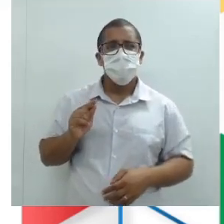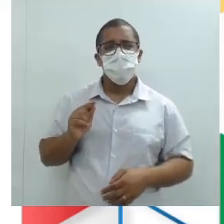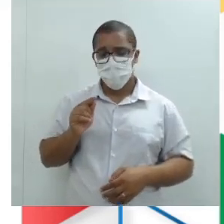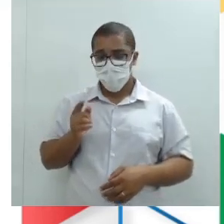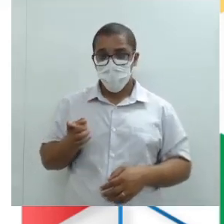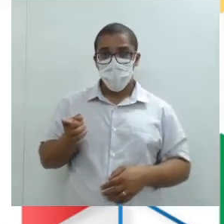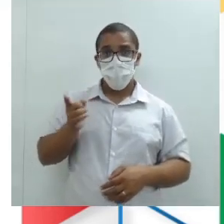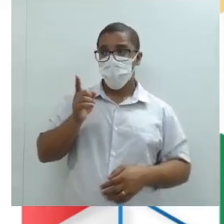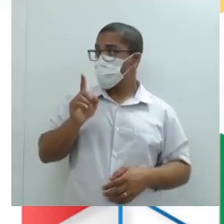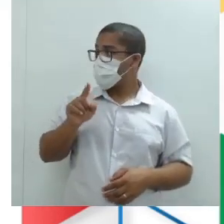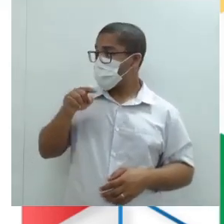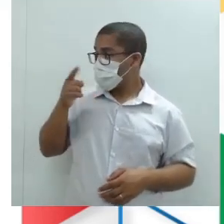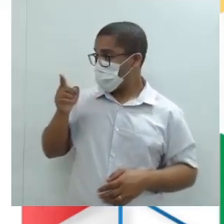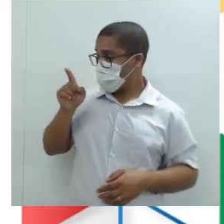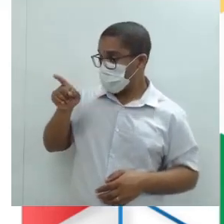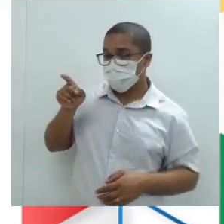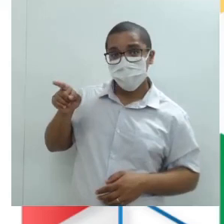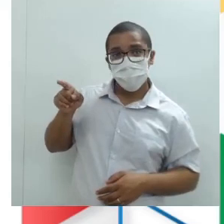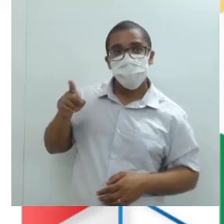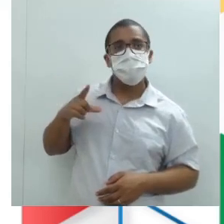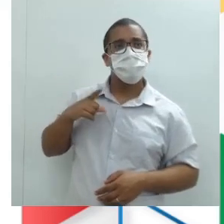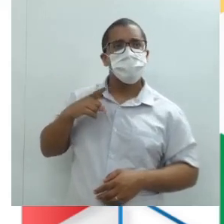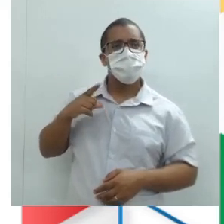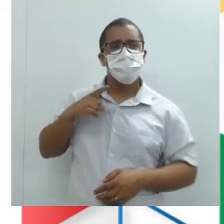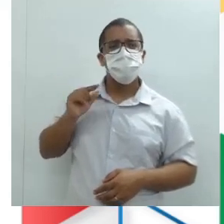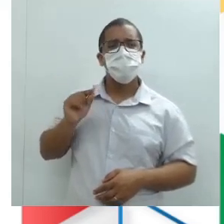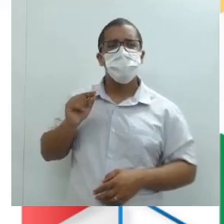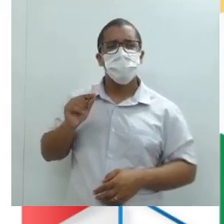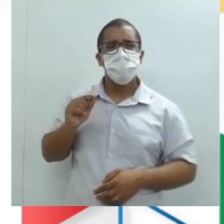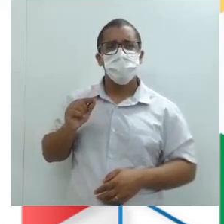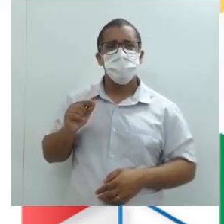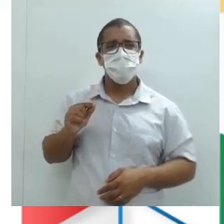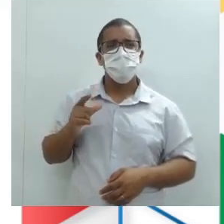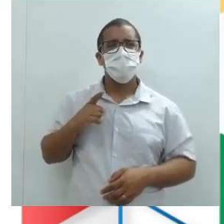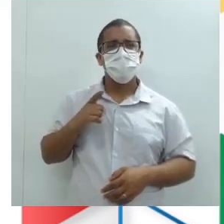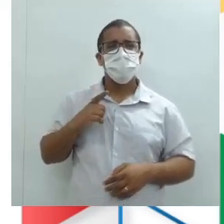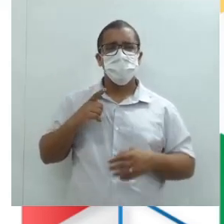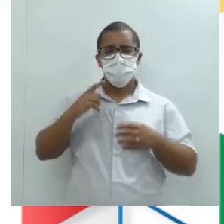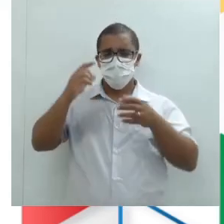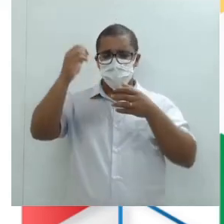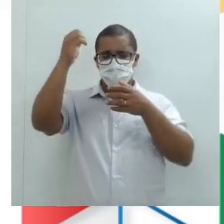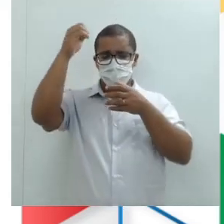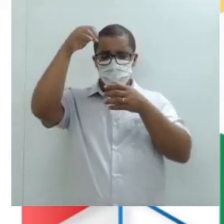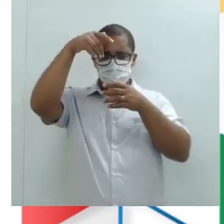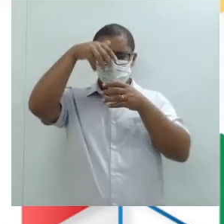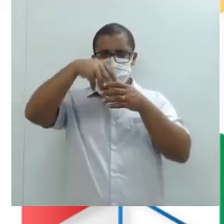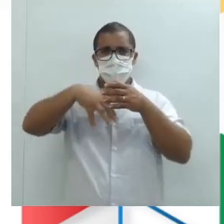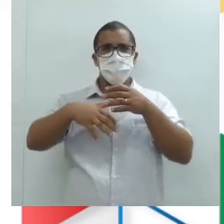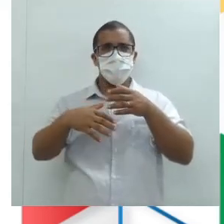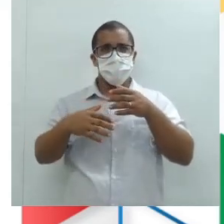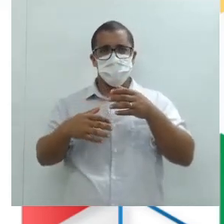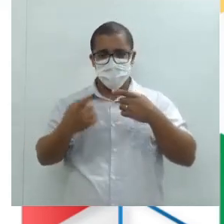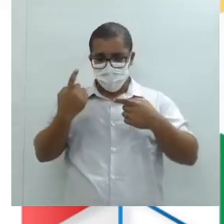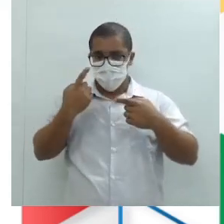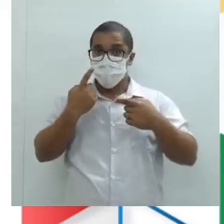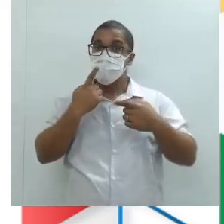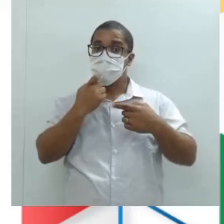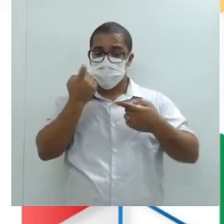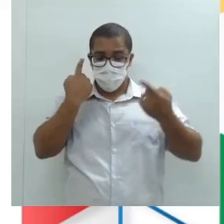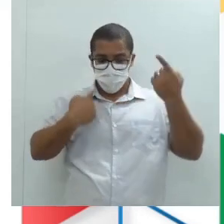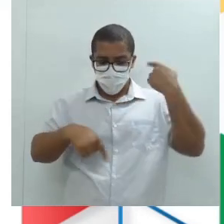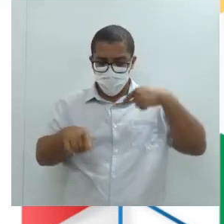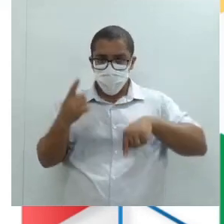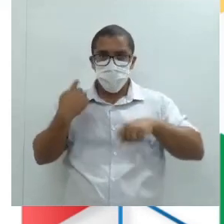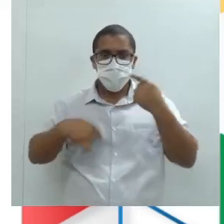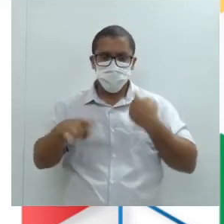Já na glândula que é endócrina, a substância, no caso o hormônio, ela vai ser diretamente para a circulação sanguínea,